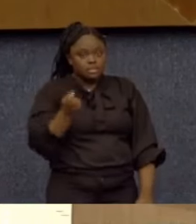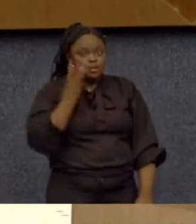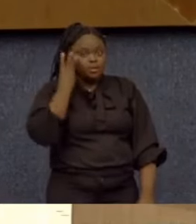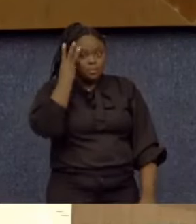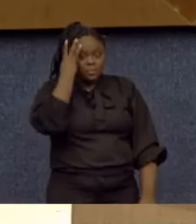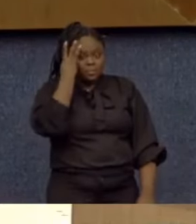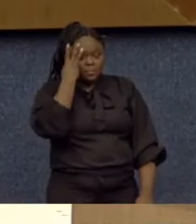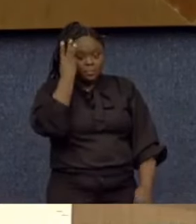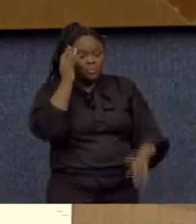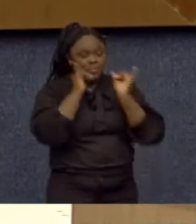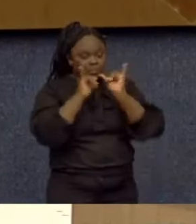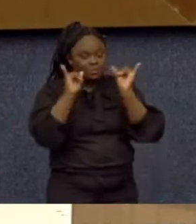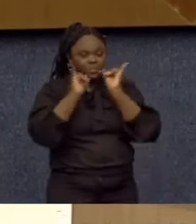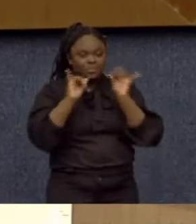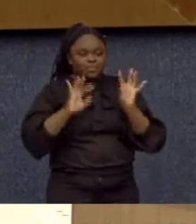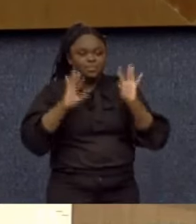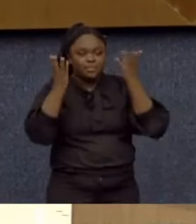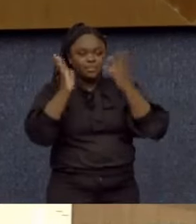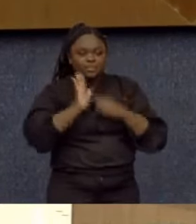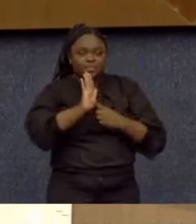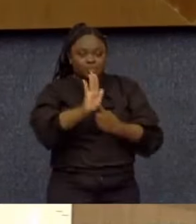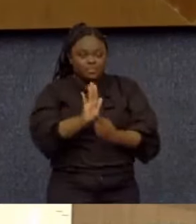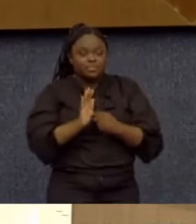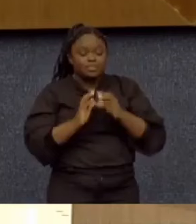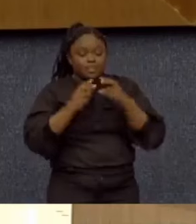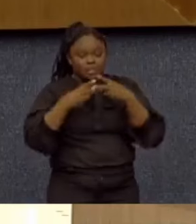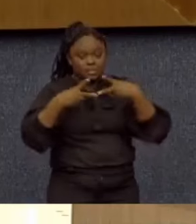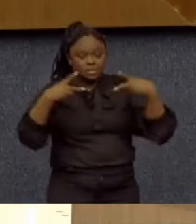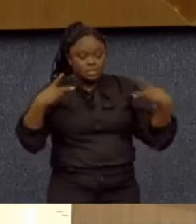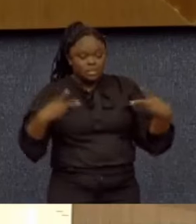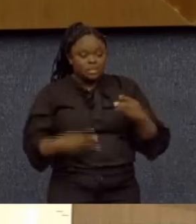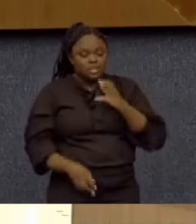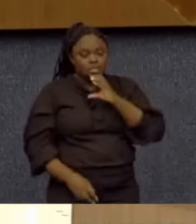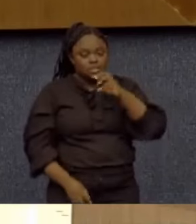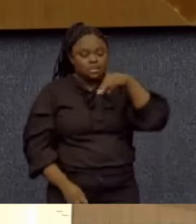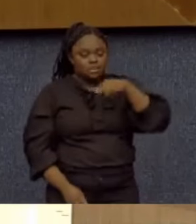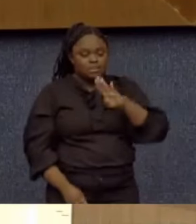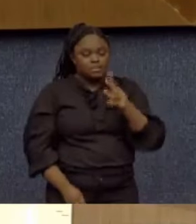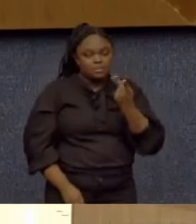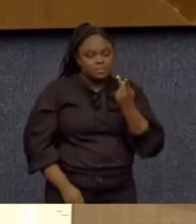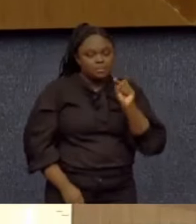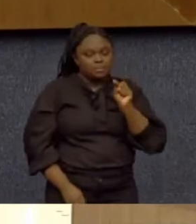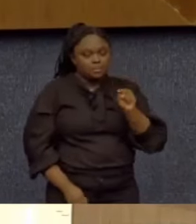sendo transmitida ao vivo pelo portal da Câmara,